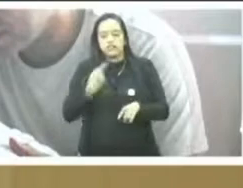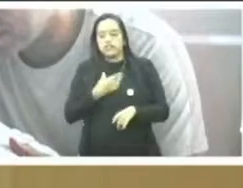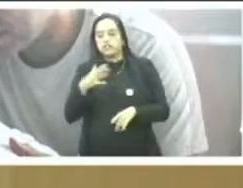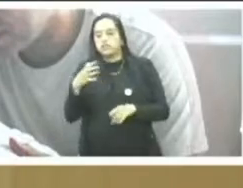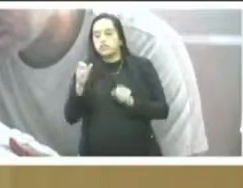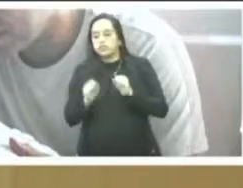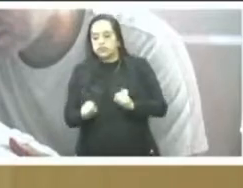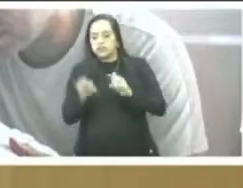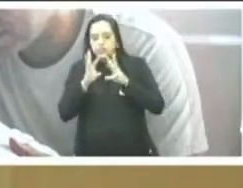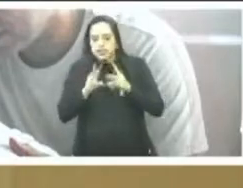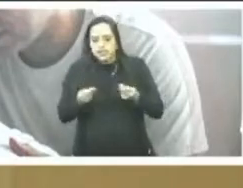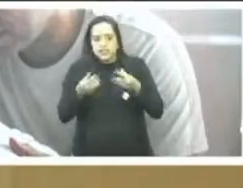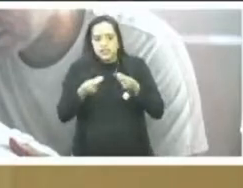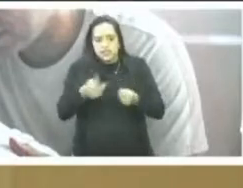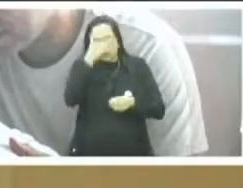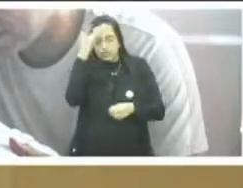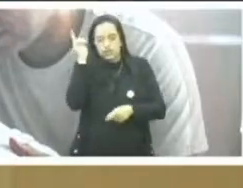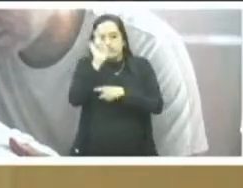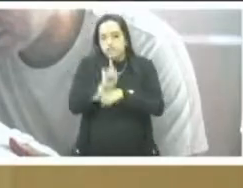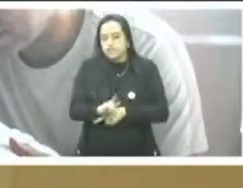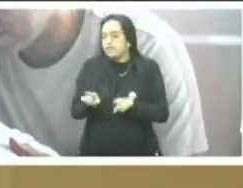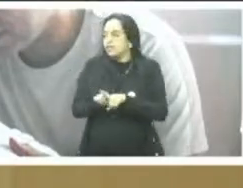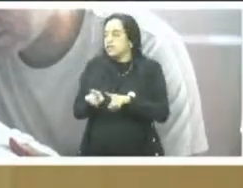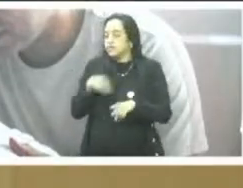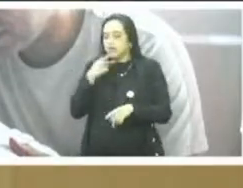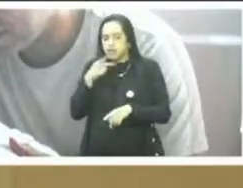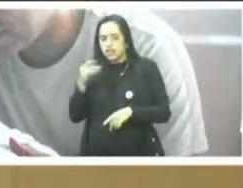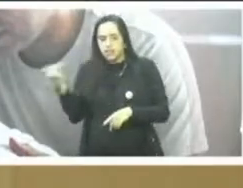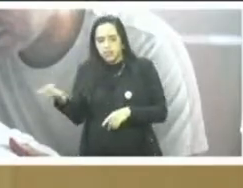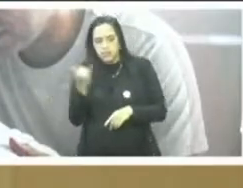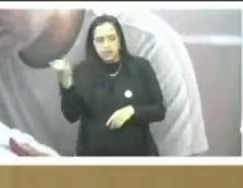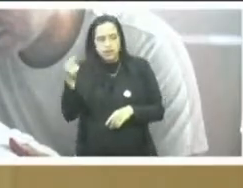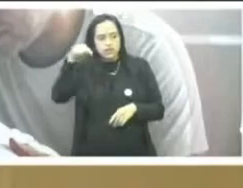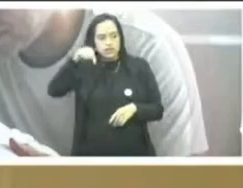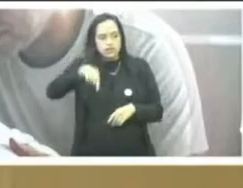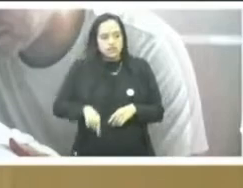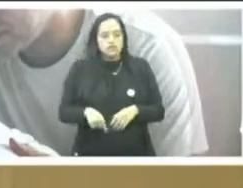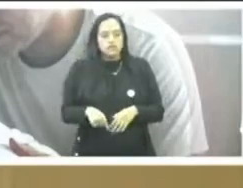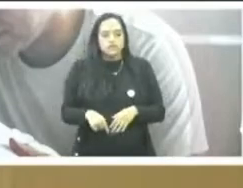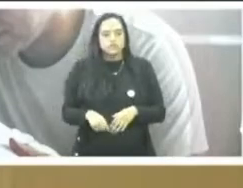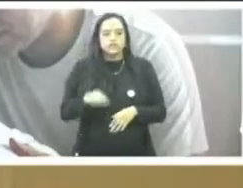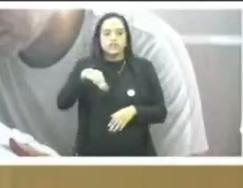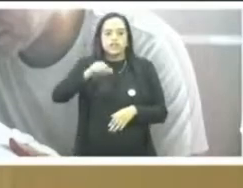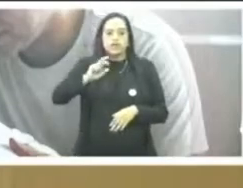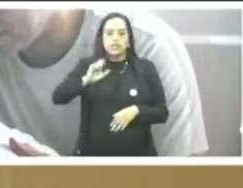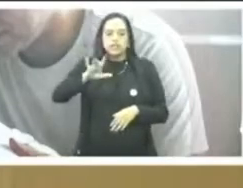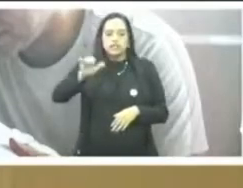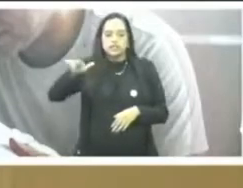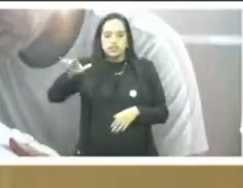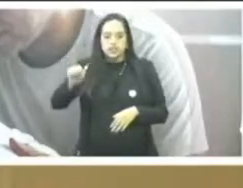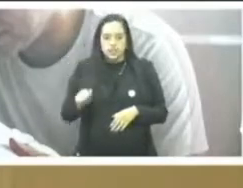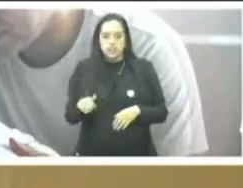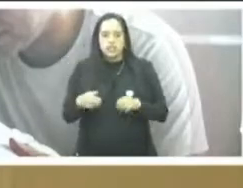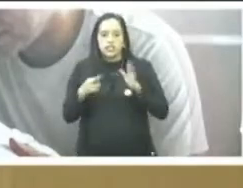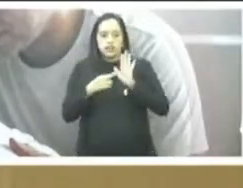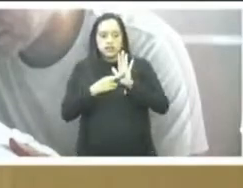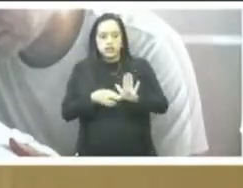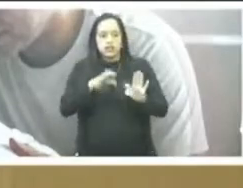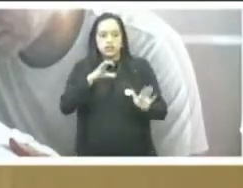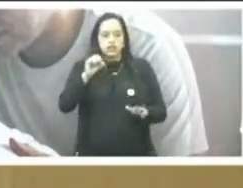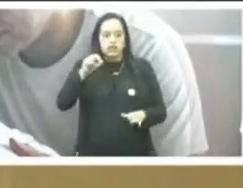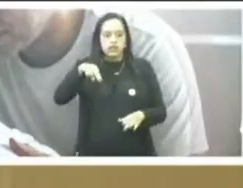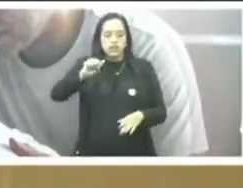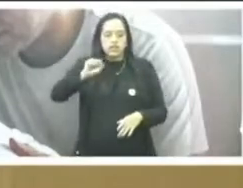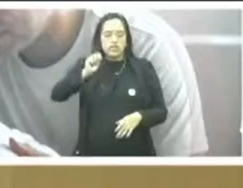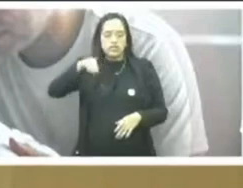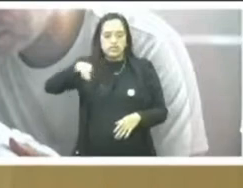os gestores, né? A gente teve uma fala muito importante aqui da Marcela, representando o CONASEMS. Então, é